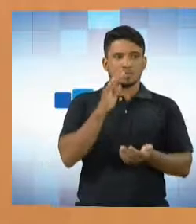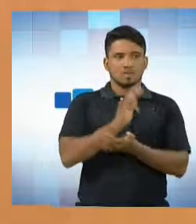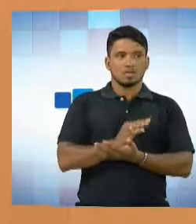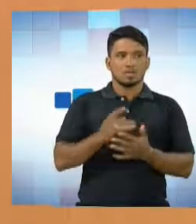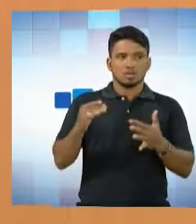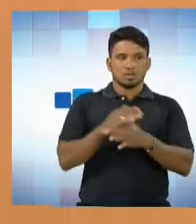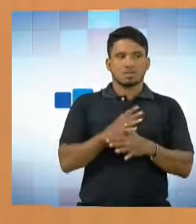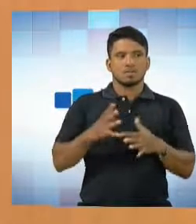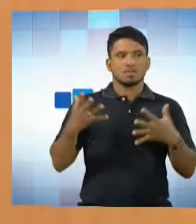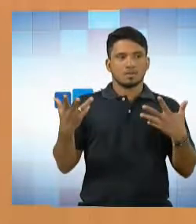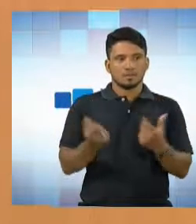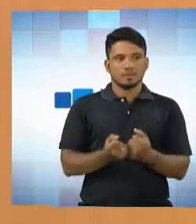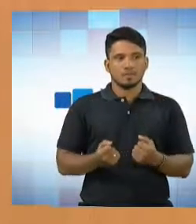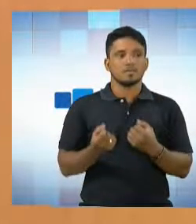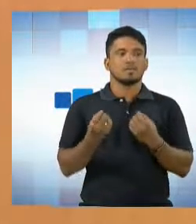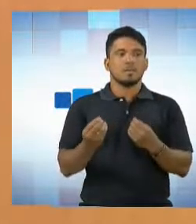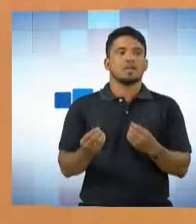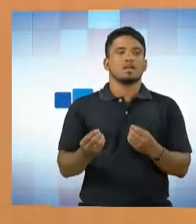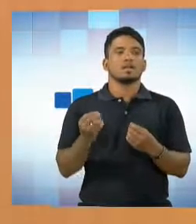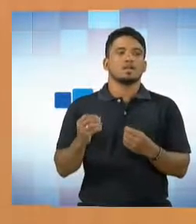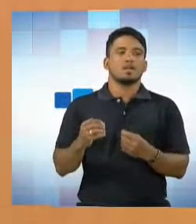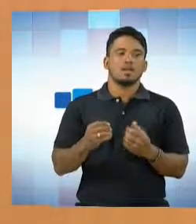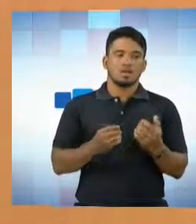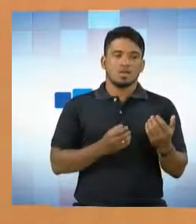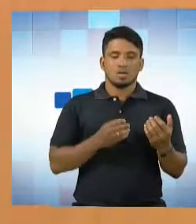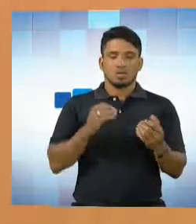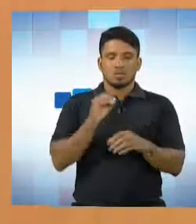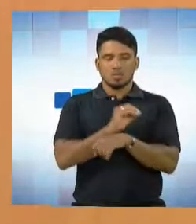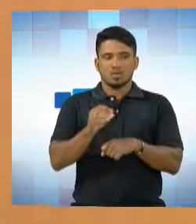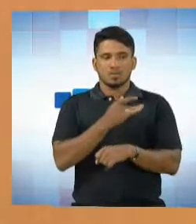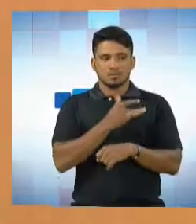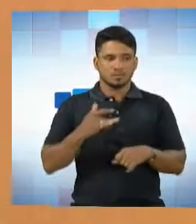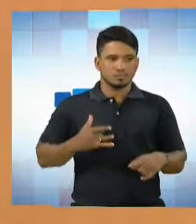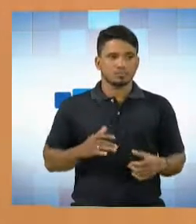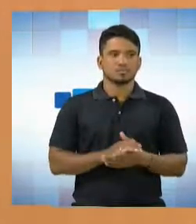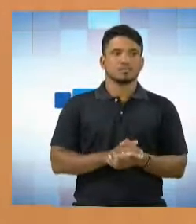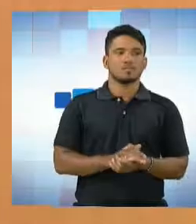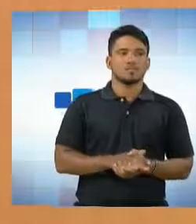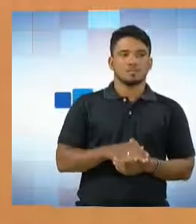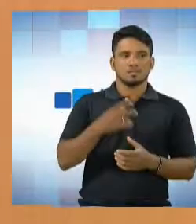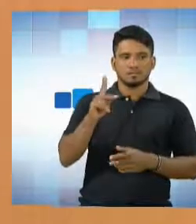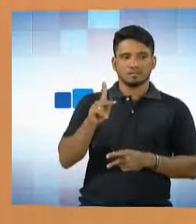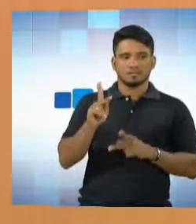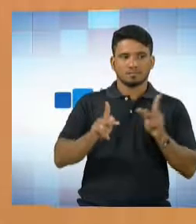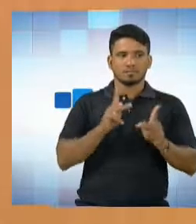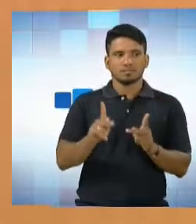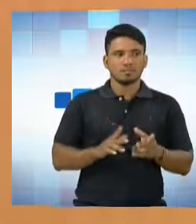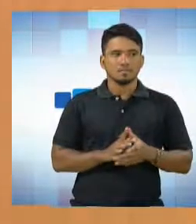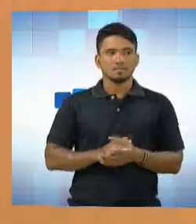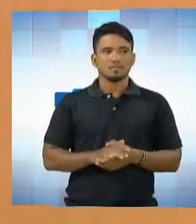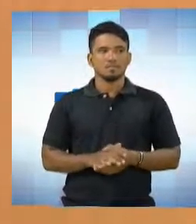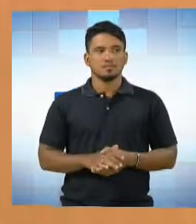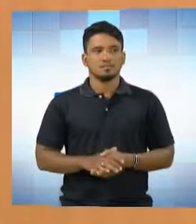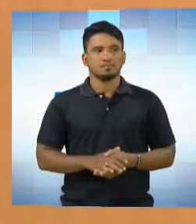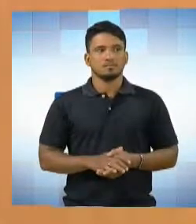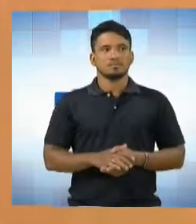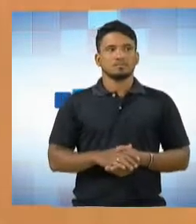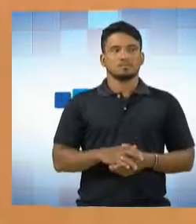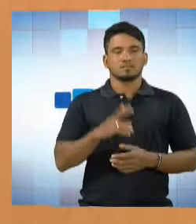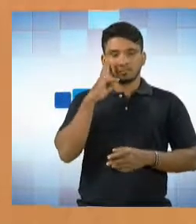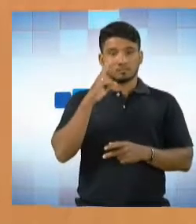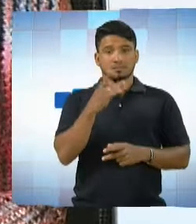cidade preparada para que cuide da saúde da sua população, Lindau? Nesse ponto